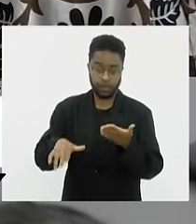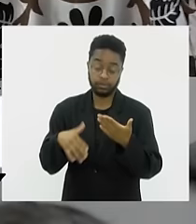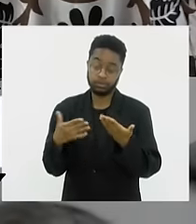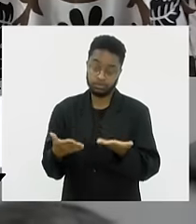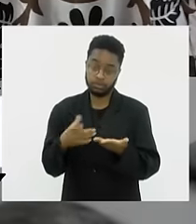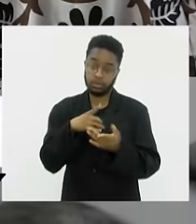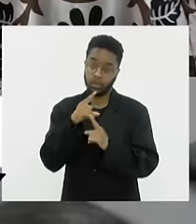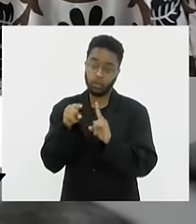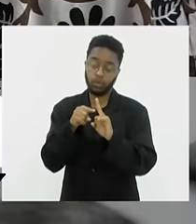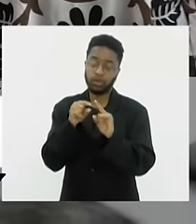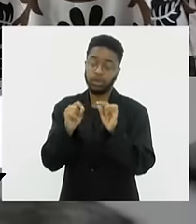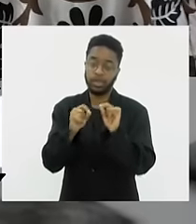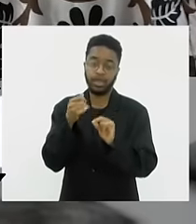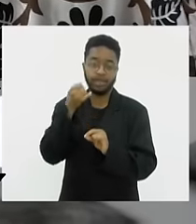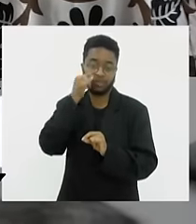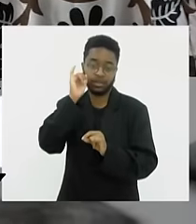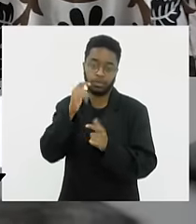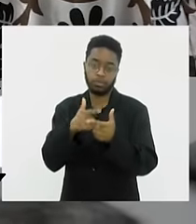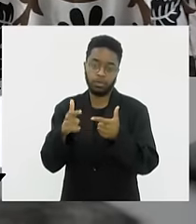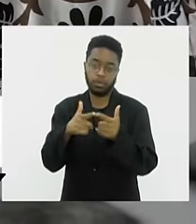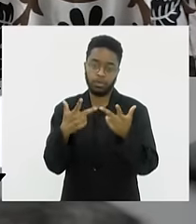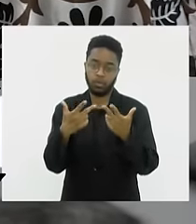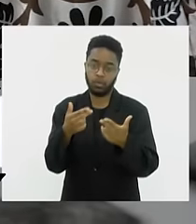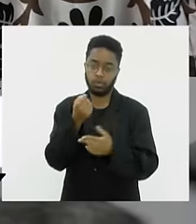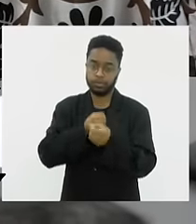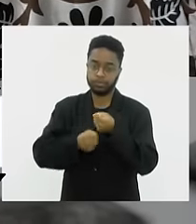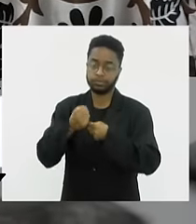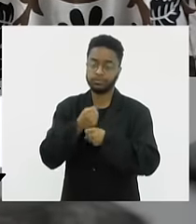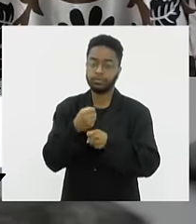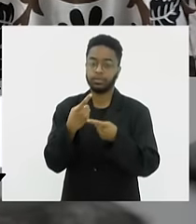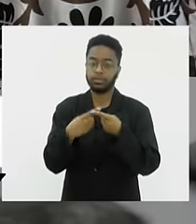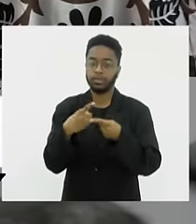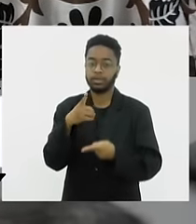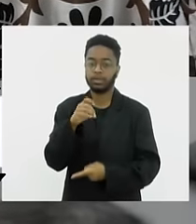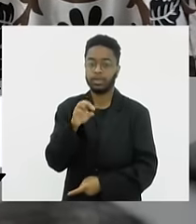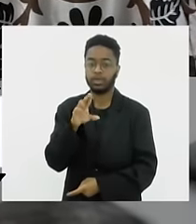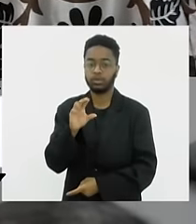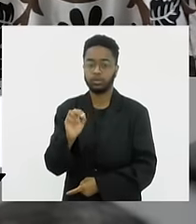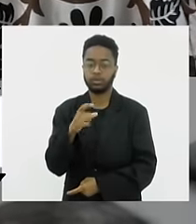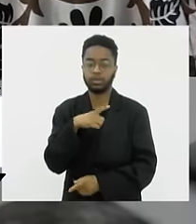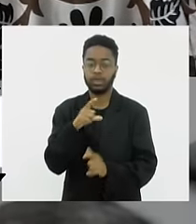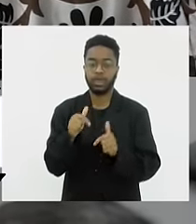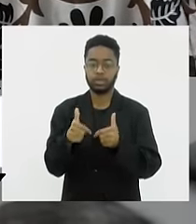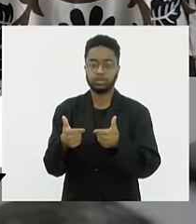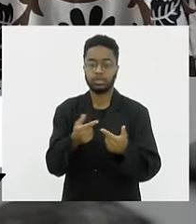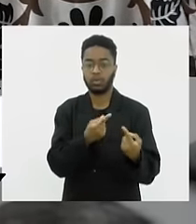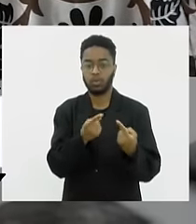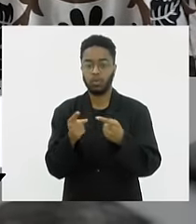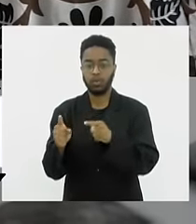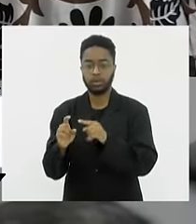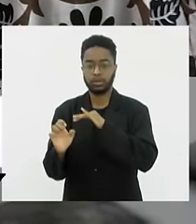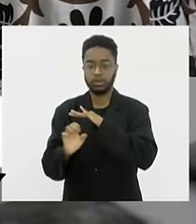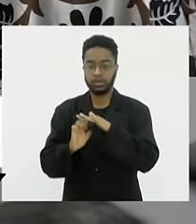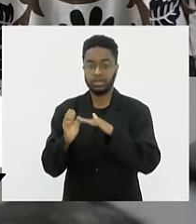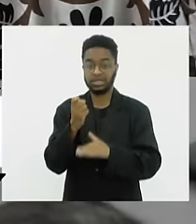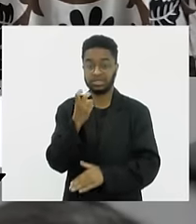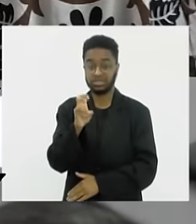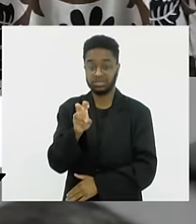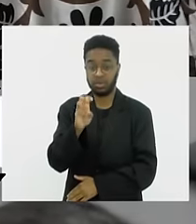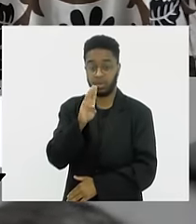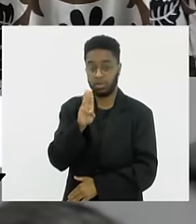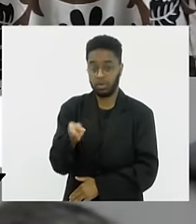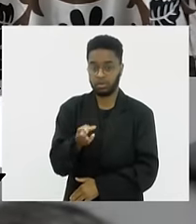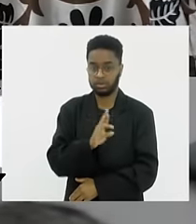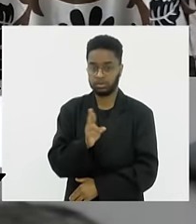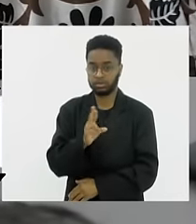não termos o problema que tivemos no passado, onde o Detro tem uma ação que move contra a empresa rebocar de R$5 milhões,